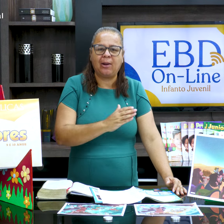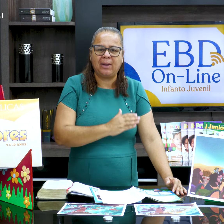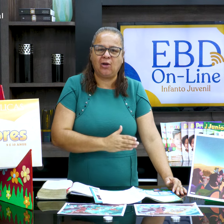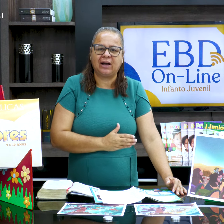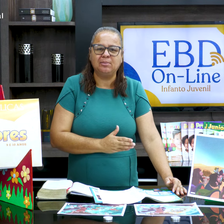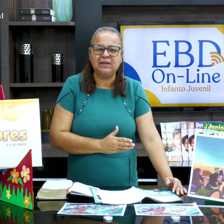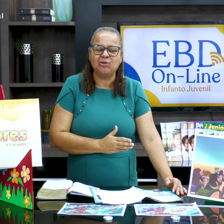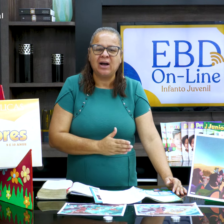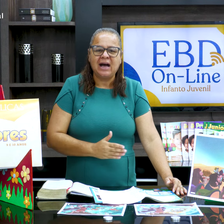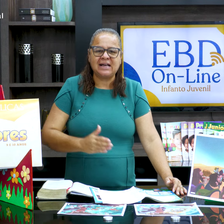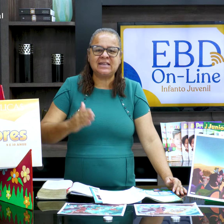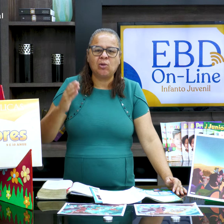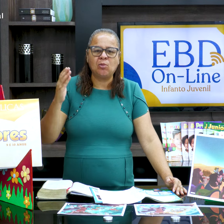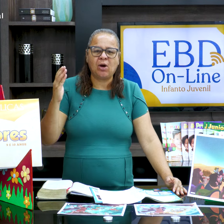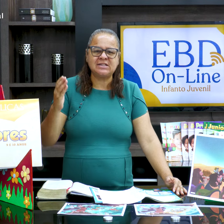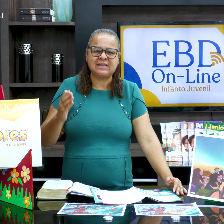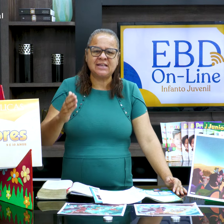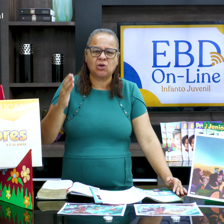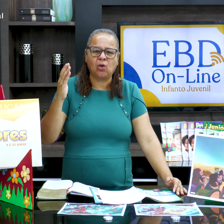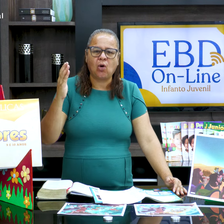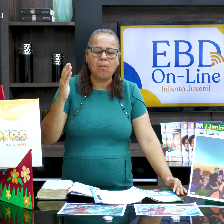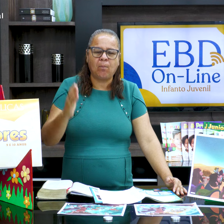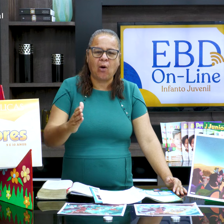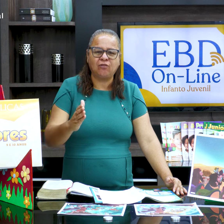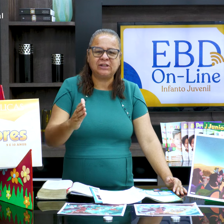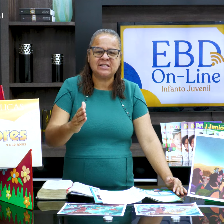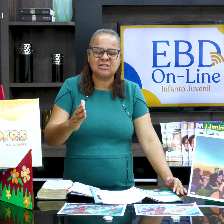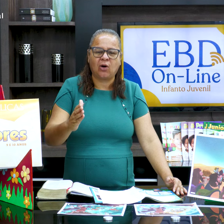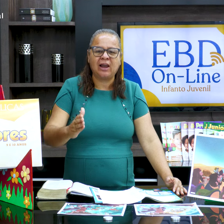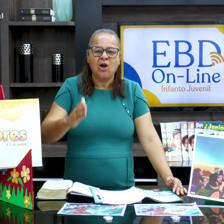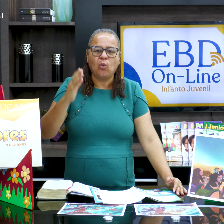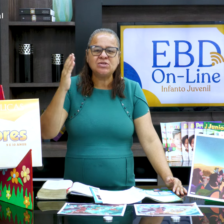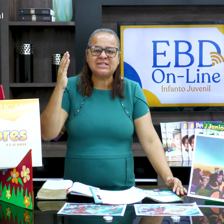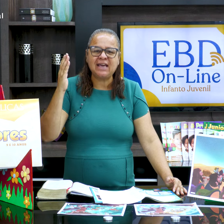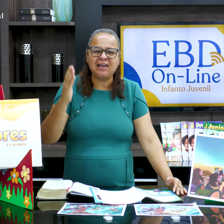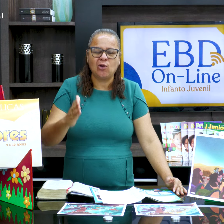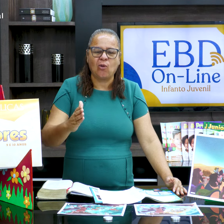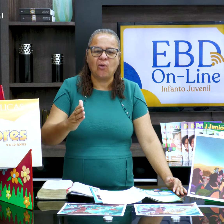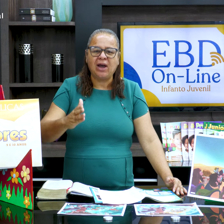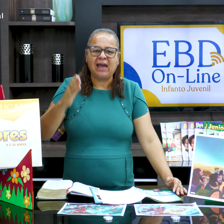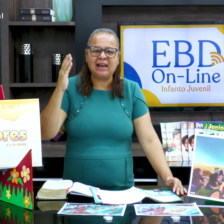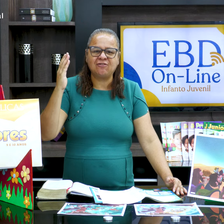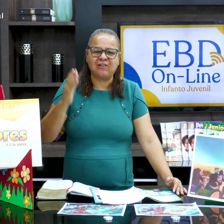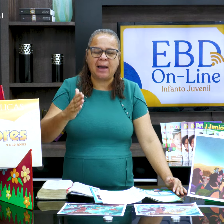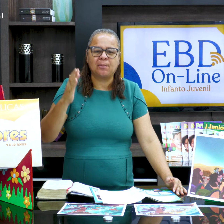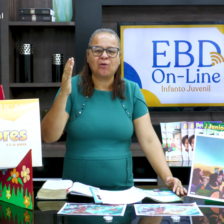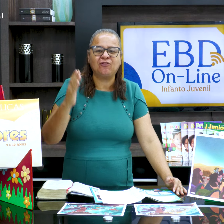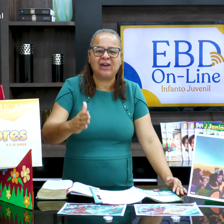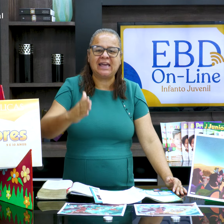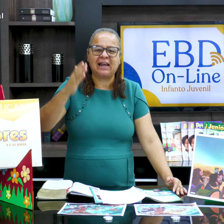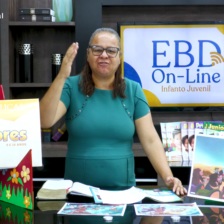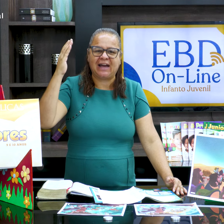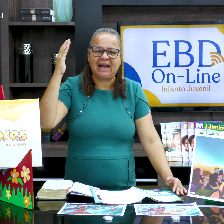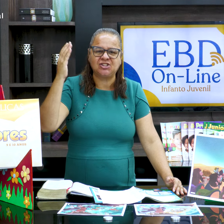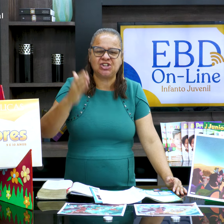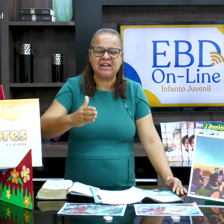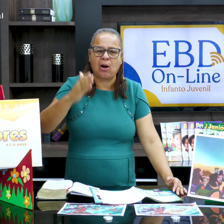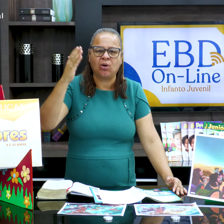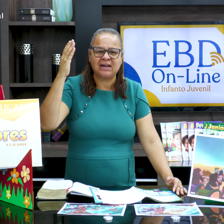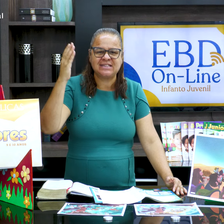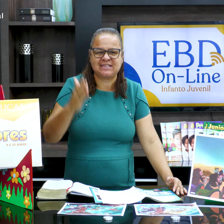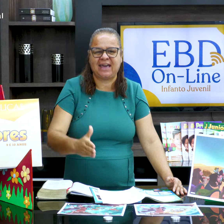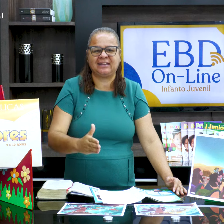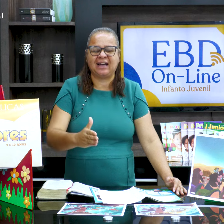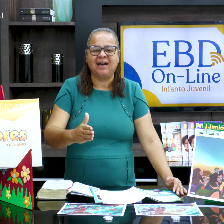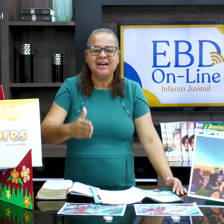do céu é o melhor caminho assim como Moisés colocou o povo e disse olha o Senhor ele vai prover e ele vai agir